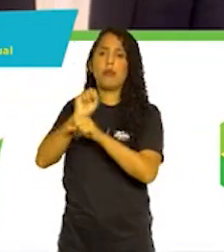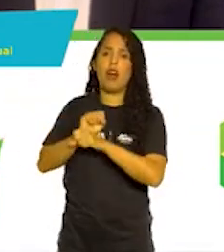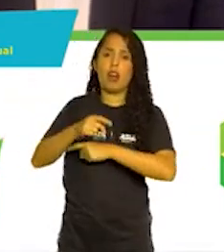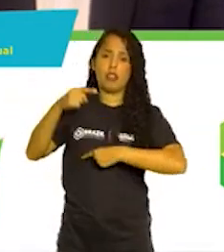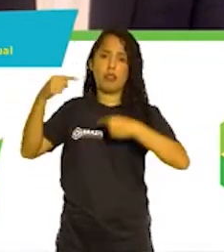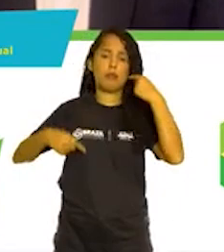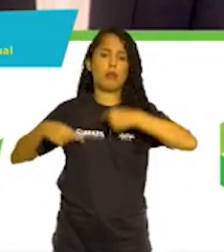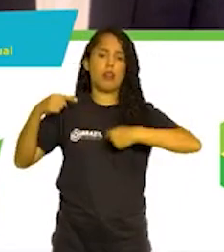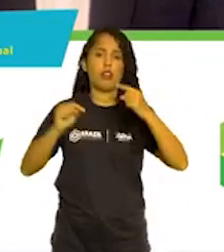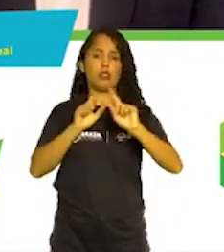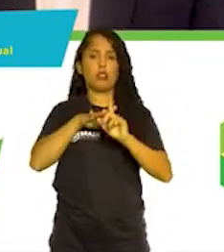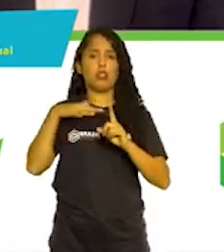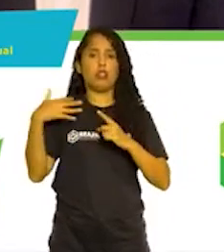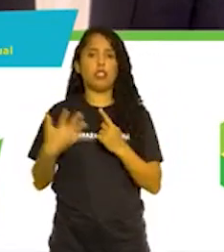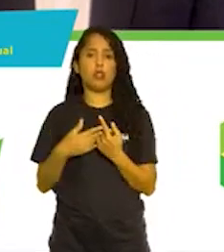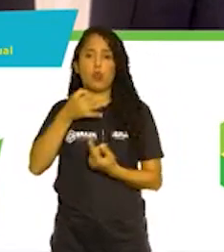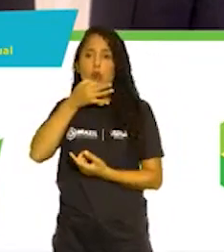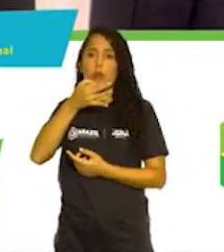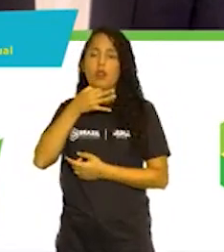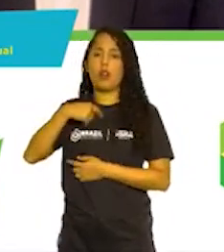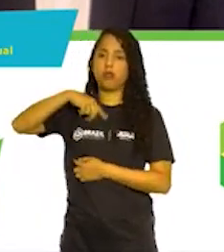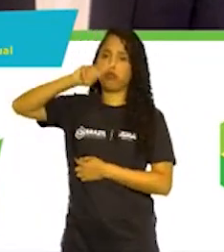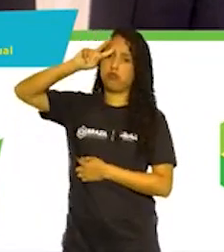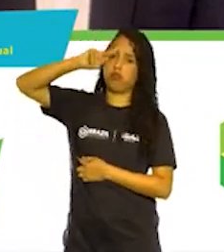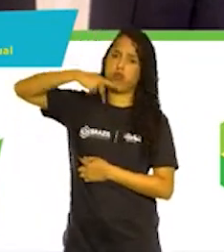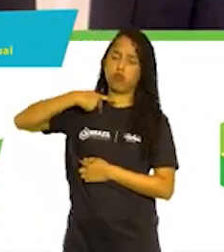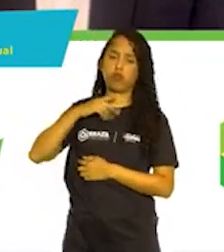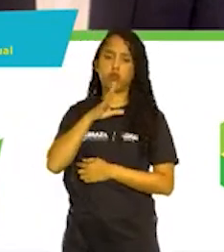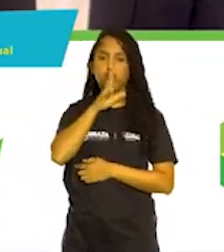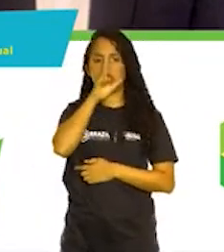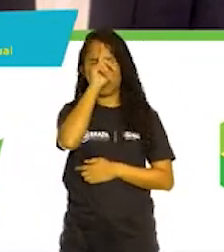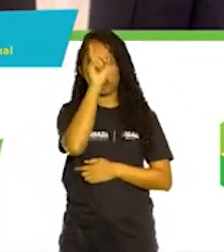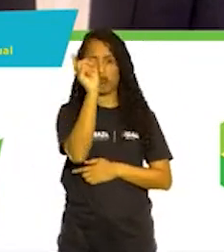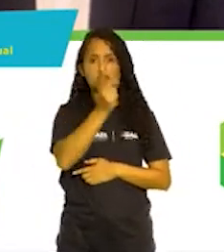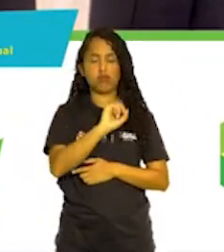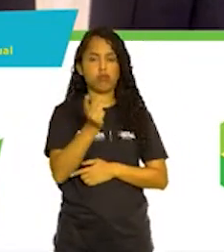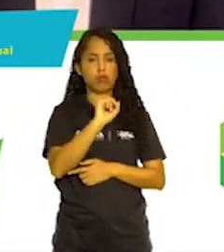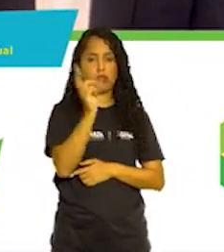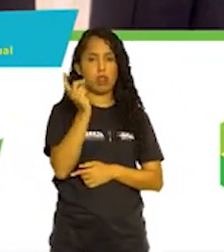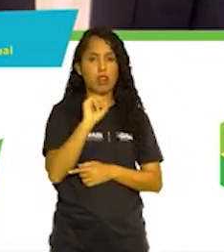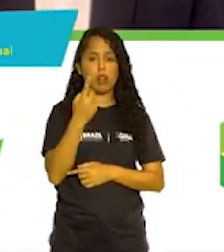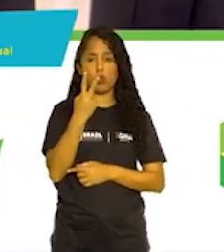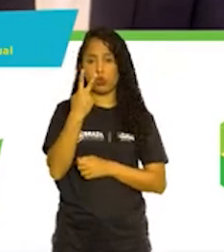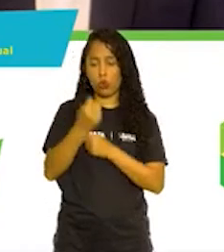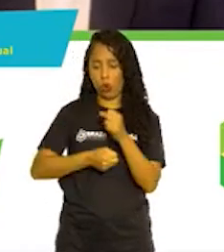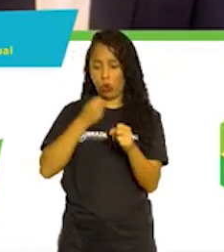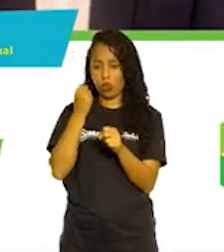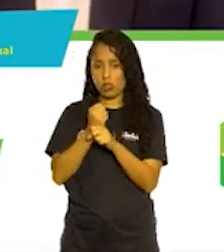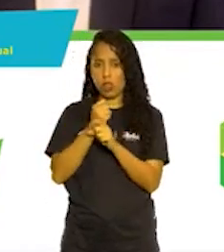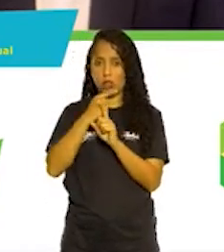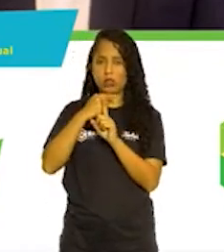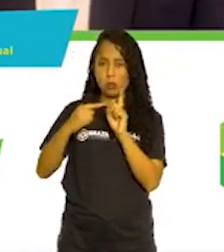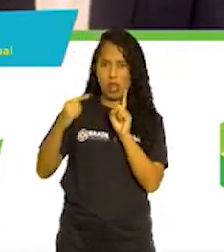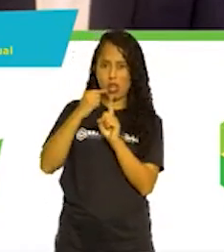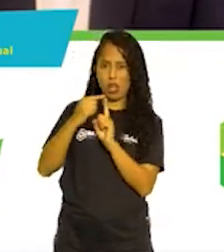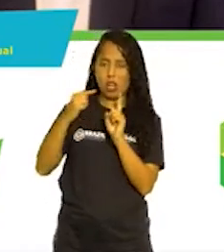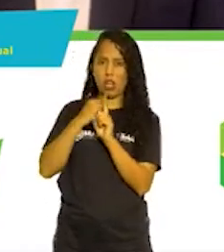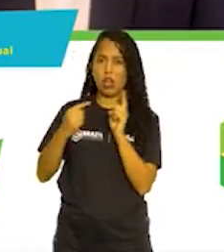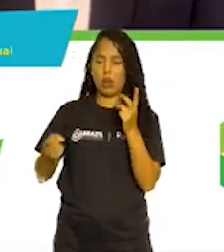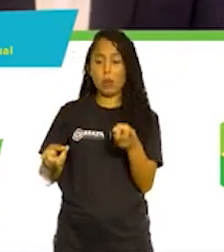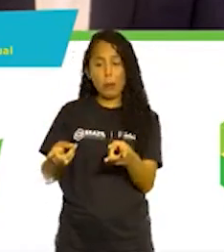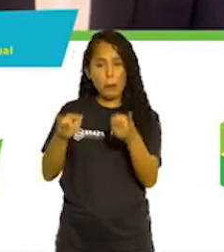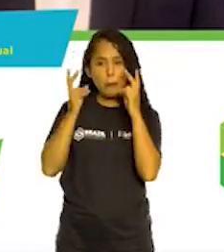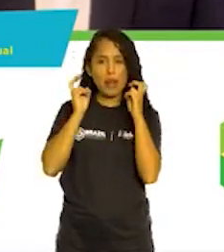uma união que eu tiro do nada. A gente percebeu ao longo desses quase 2 anos e meio uma, por